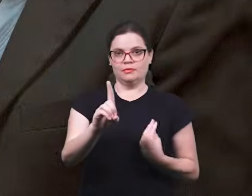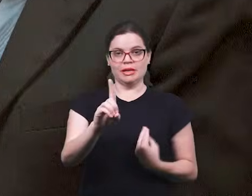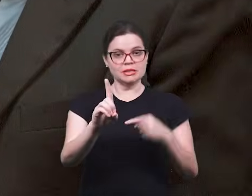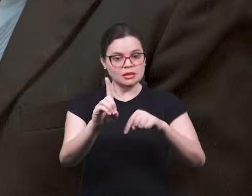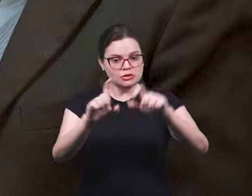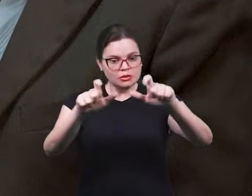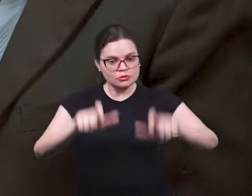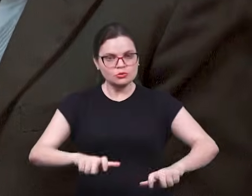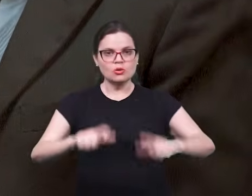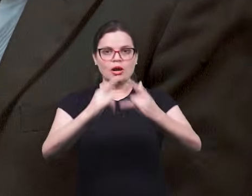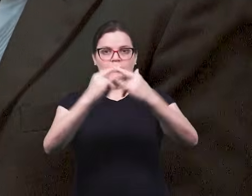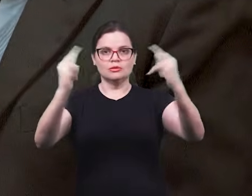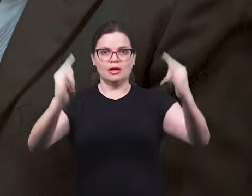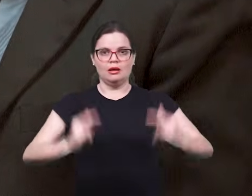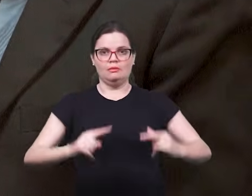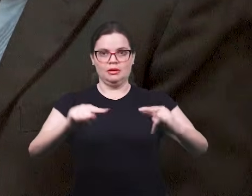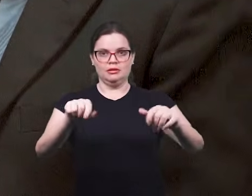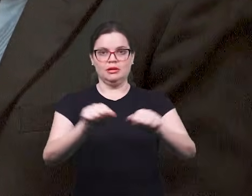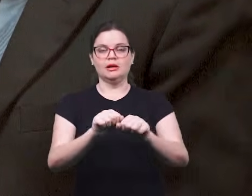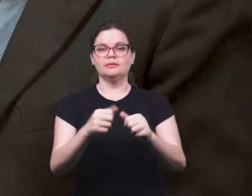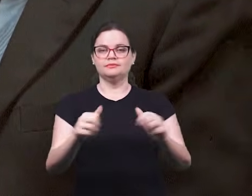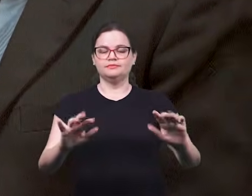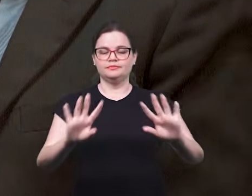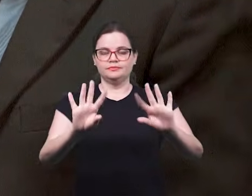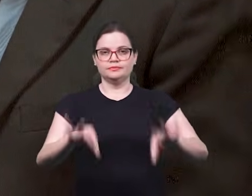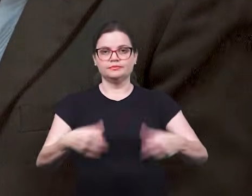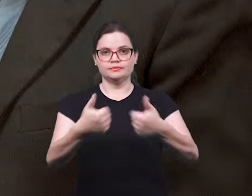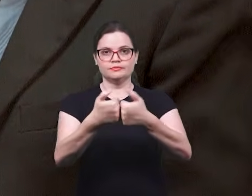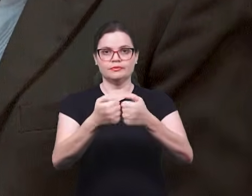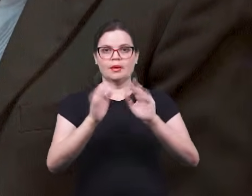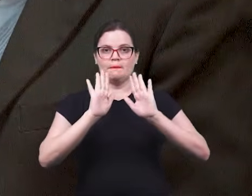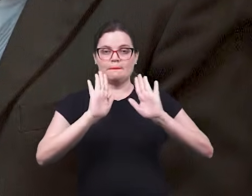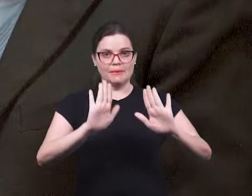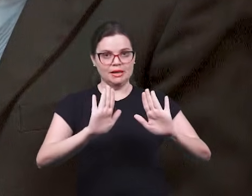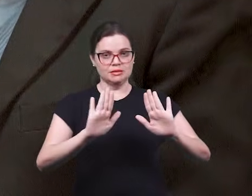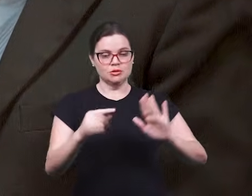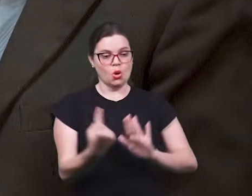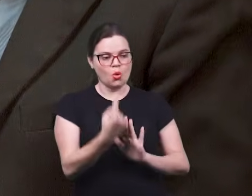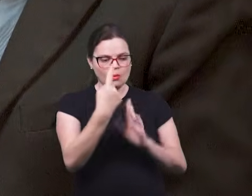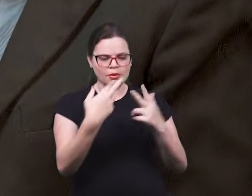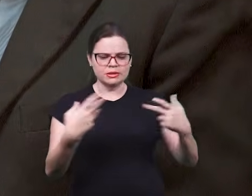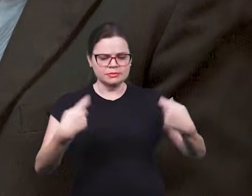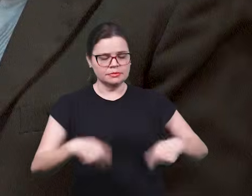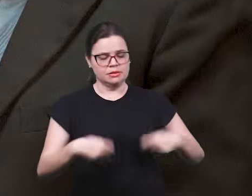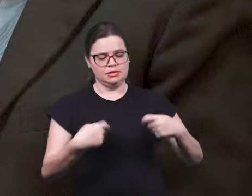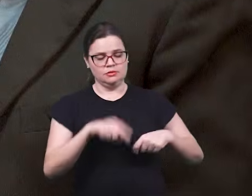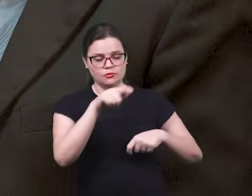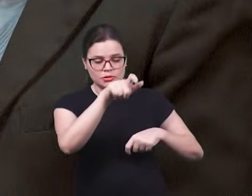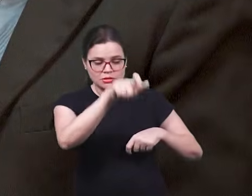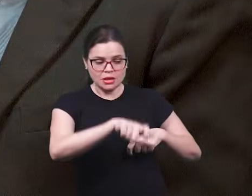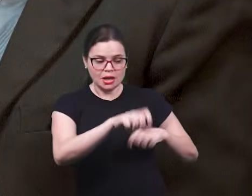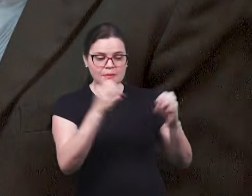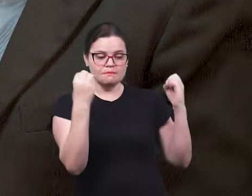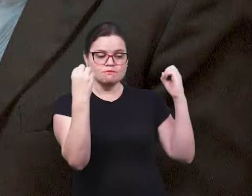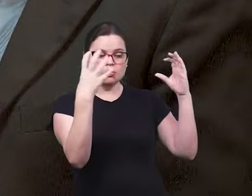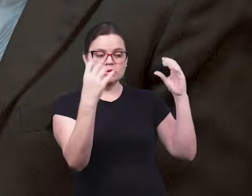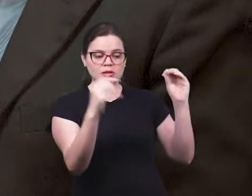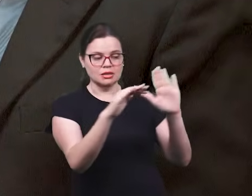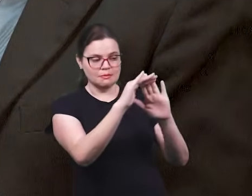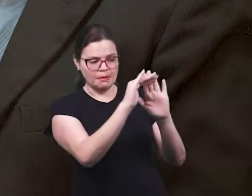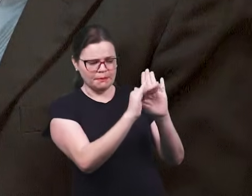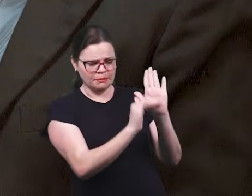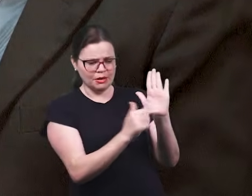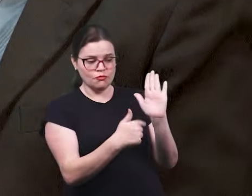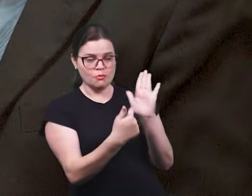Deus. Agora, com uma condição: você vai fazer tudo conforme eu